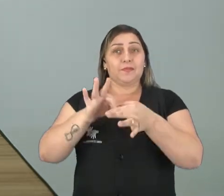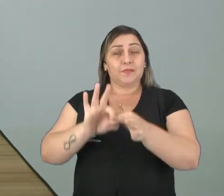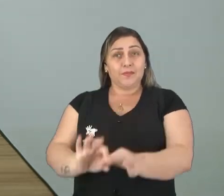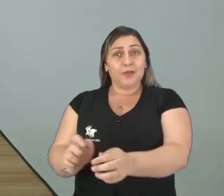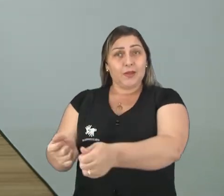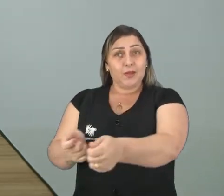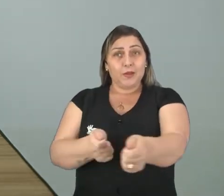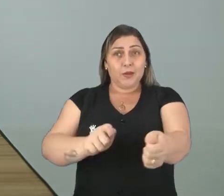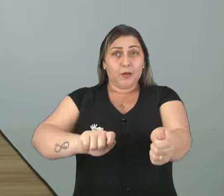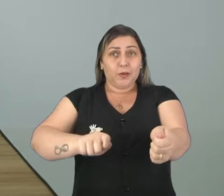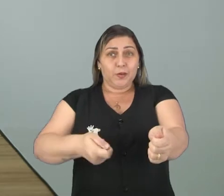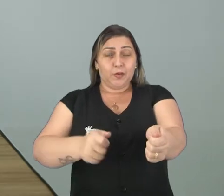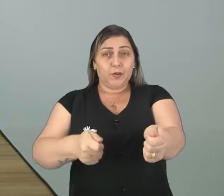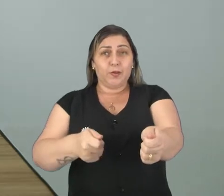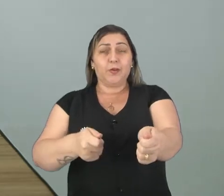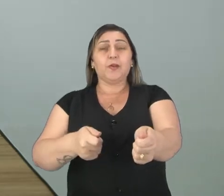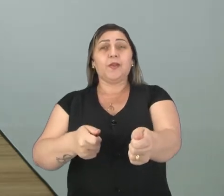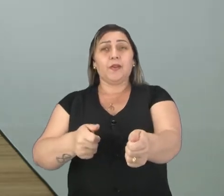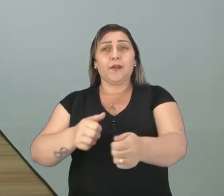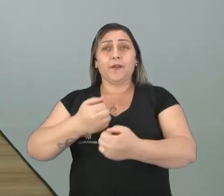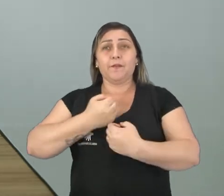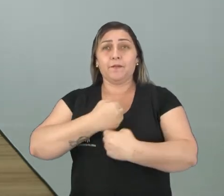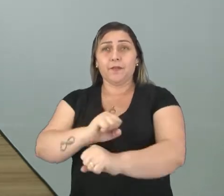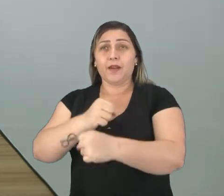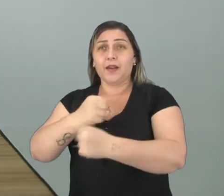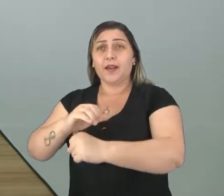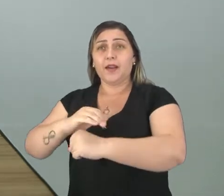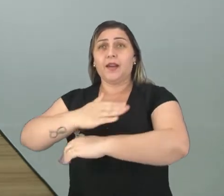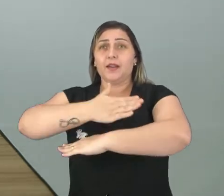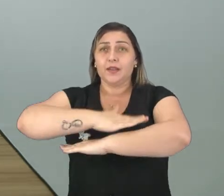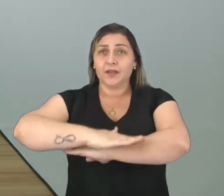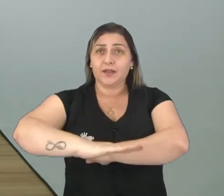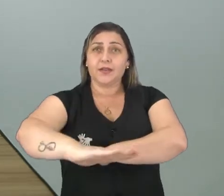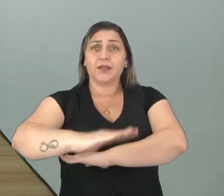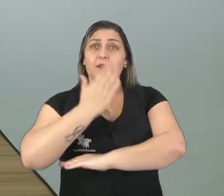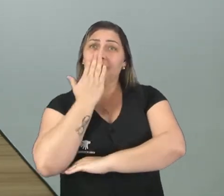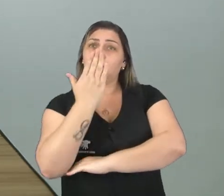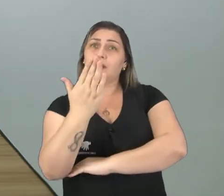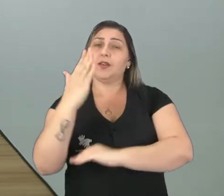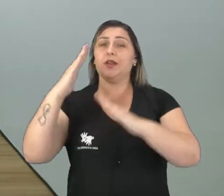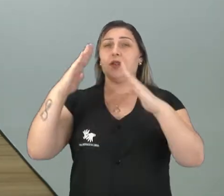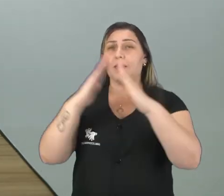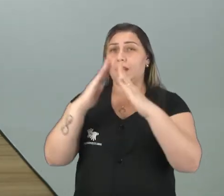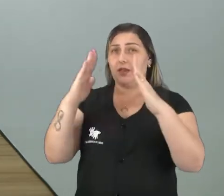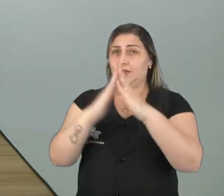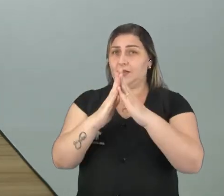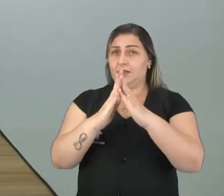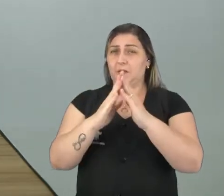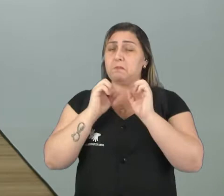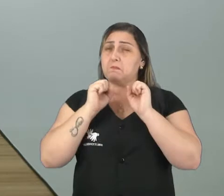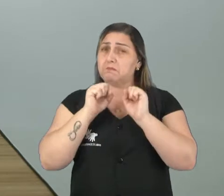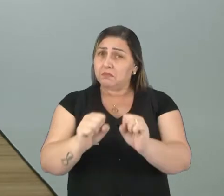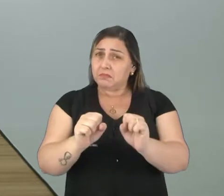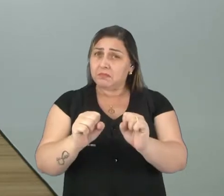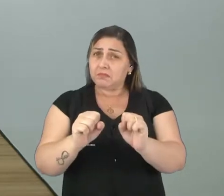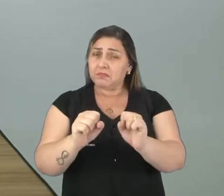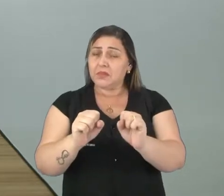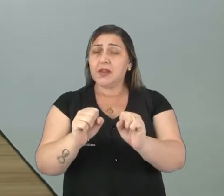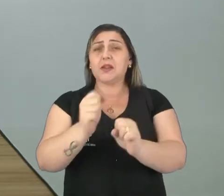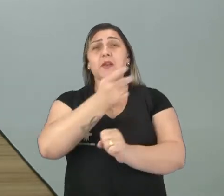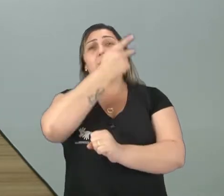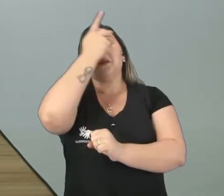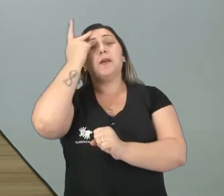Deixar a mangueira ligada enquanto se varre a calçada. Deixar a mangueira ligada enquanto se varre a calçada.